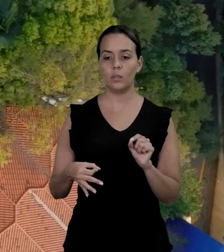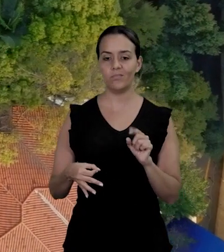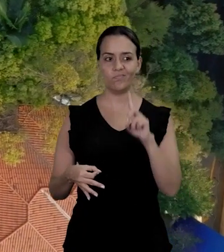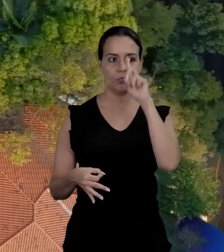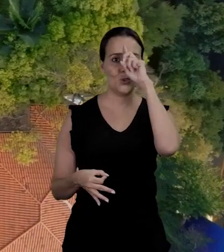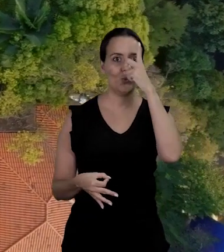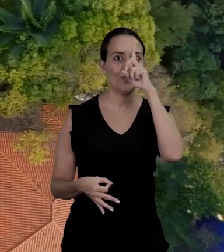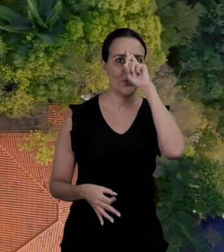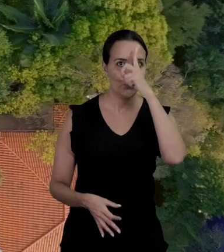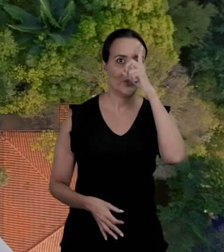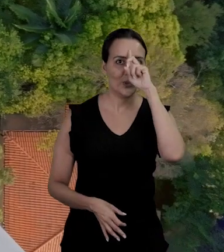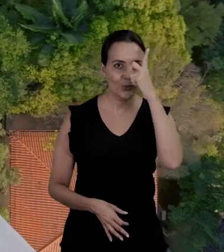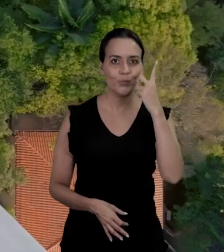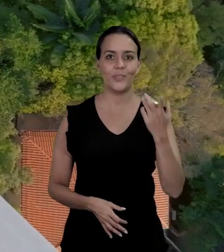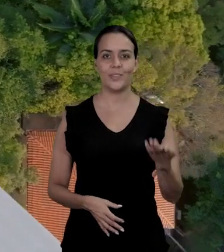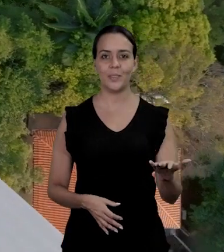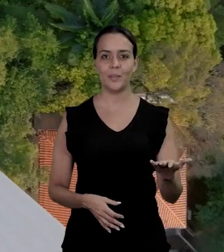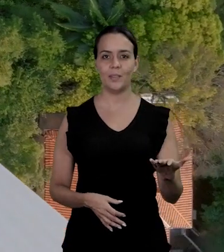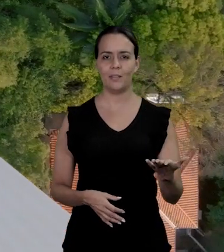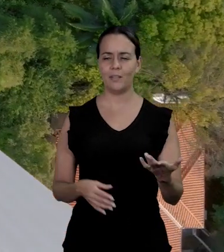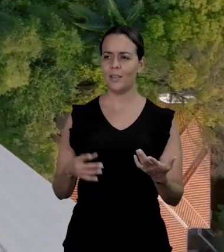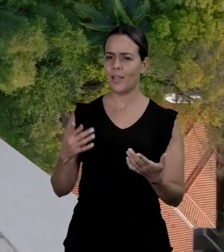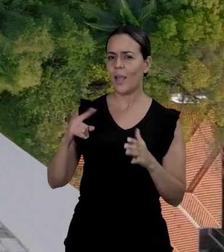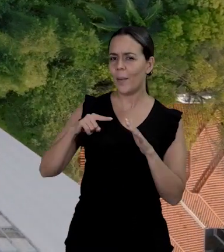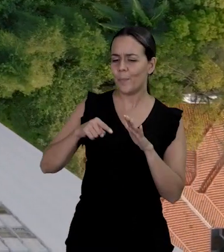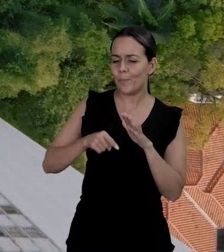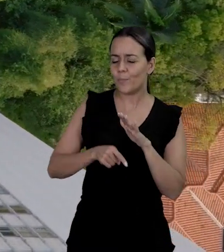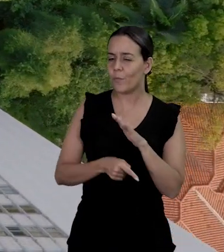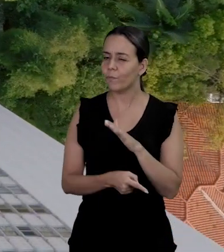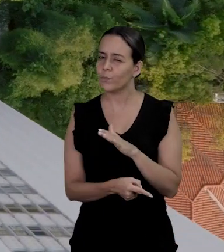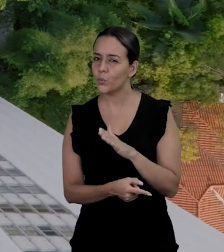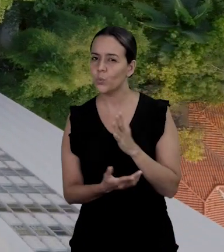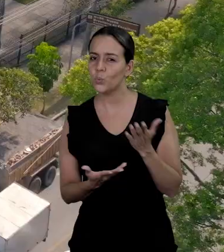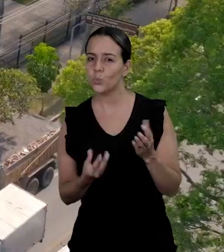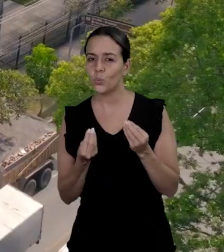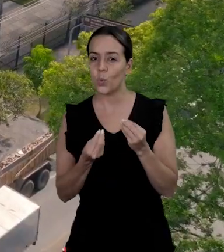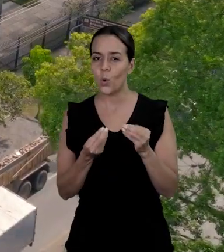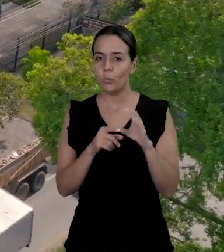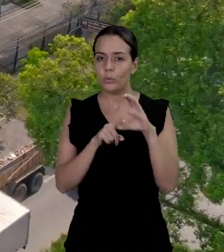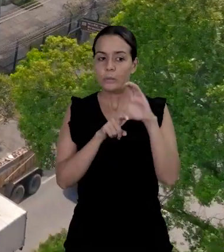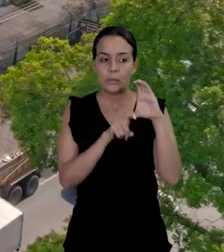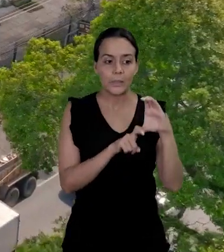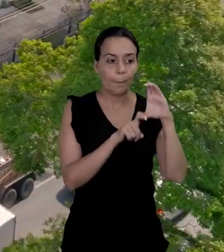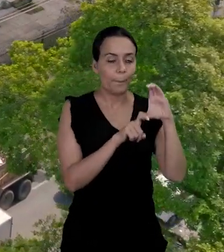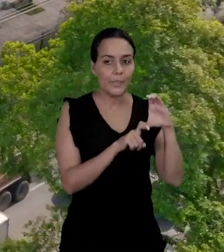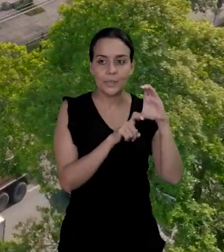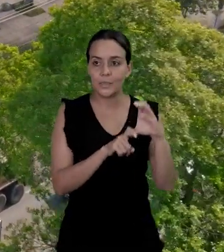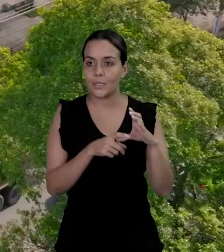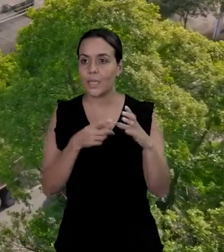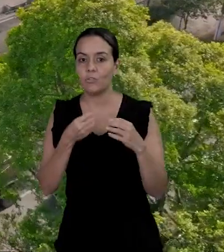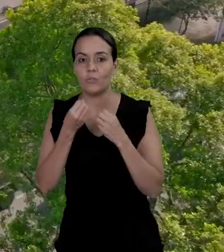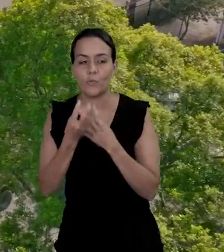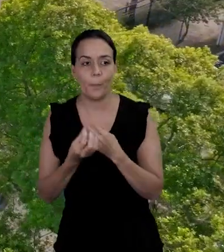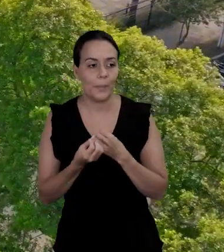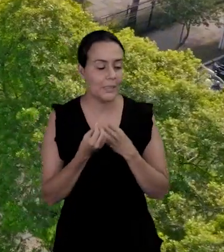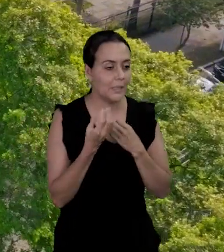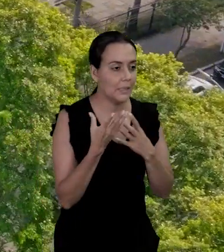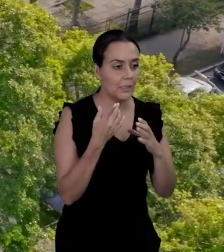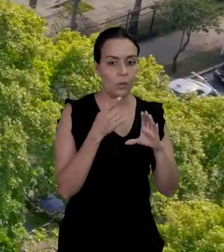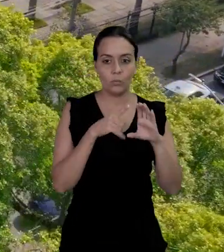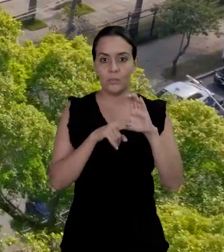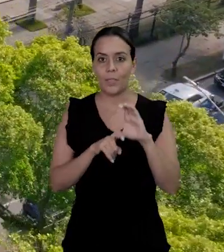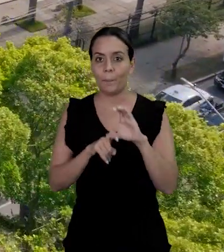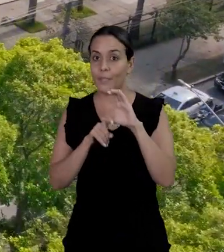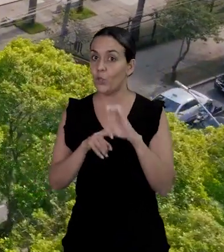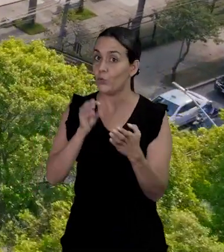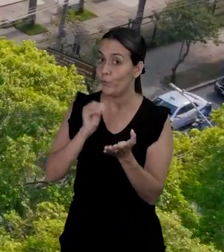afetar mais coisas, estar mais conectado em coisas. A gente está vivendo uma era de ambiguidade. O que é ambiguidade? A mesma coisa que acontece no mundo, ela